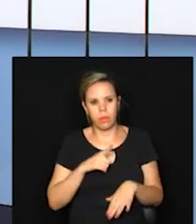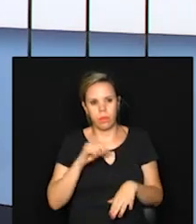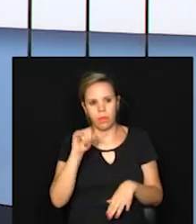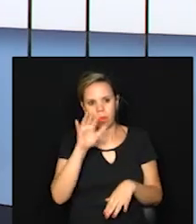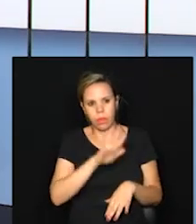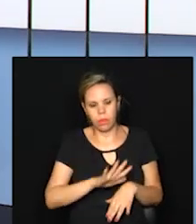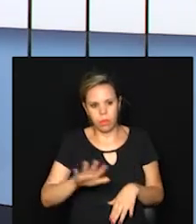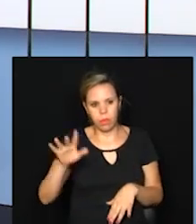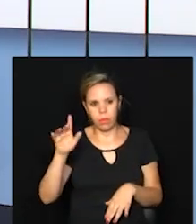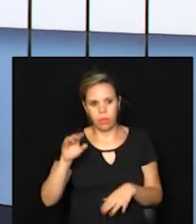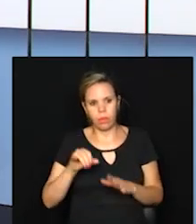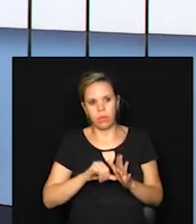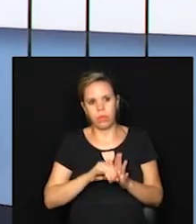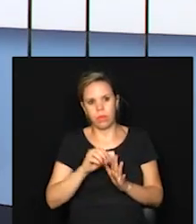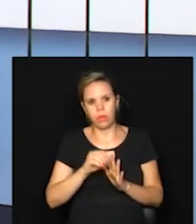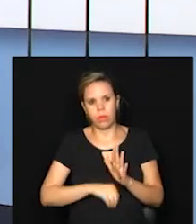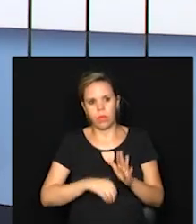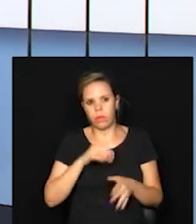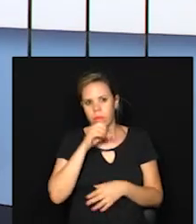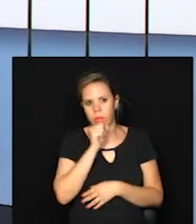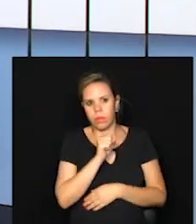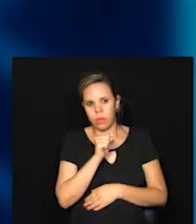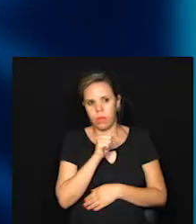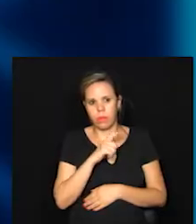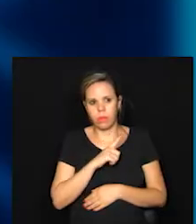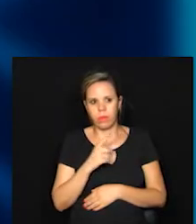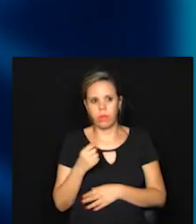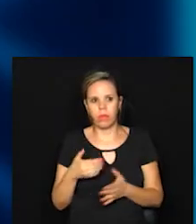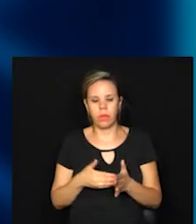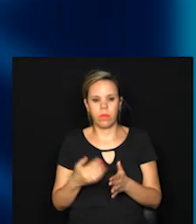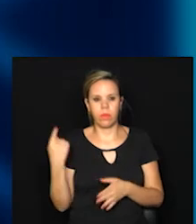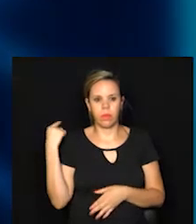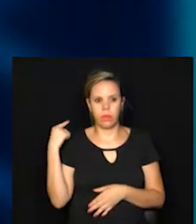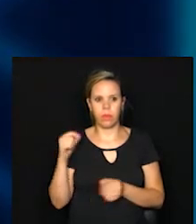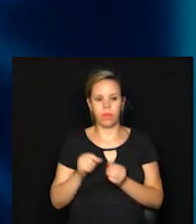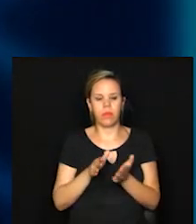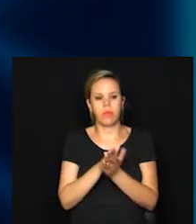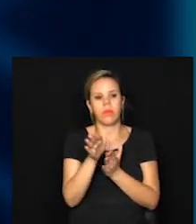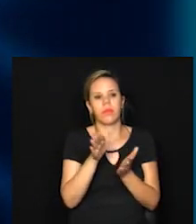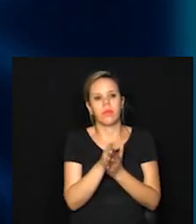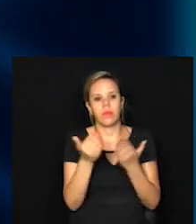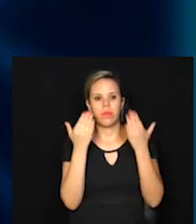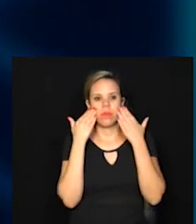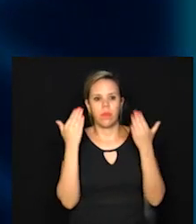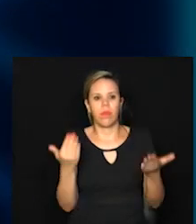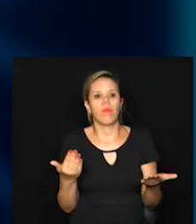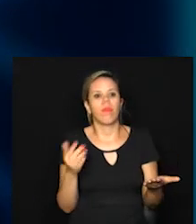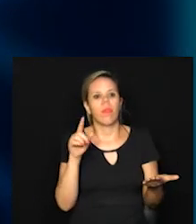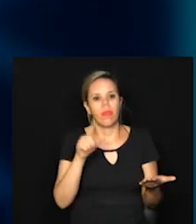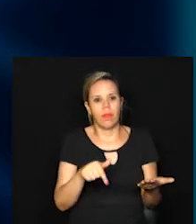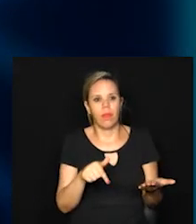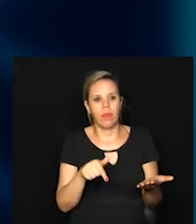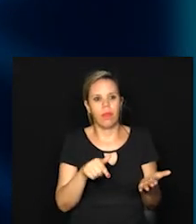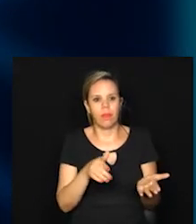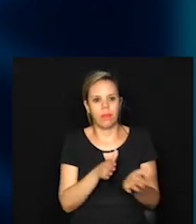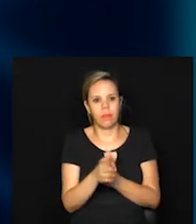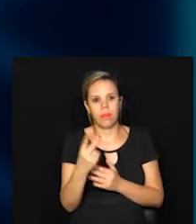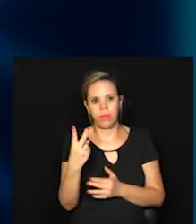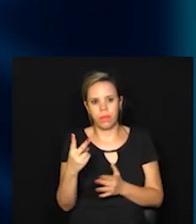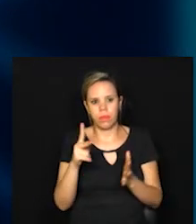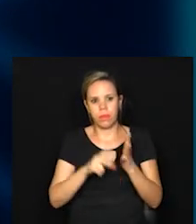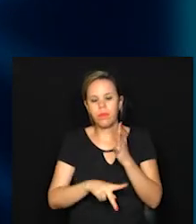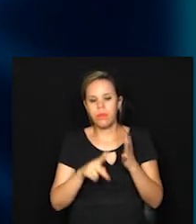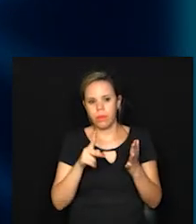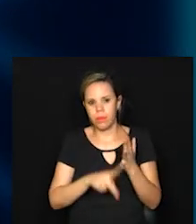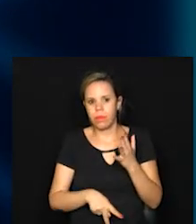imagem aí do Diário Oficial de sábado, uma última edição que foi publicada aí. Essa edição ela tem 2